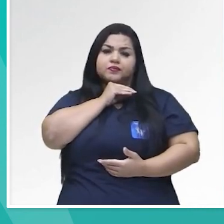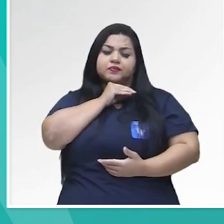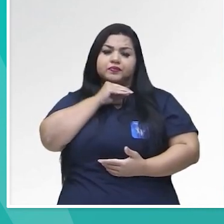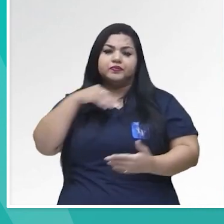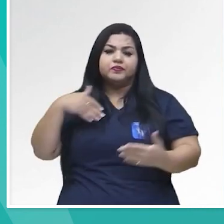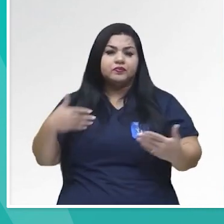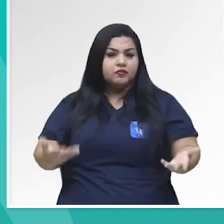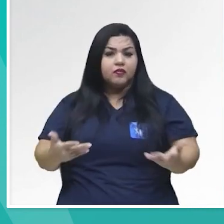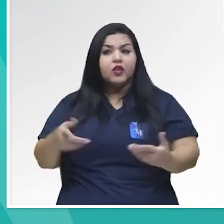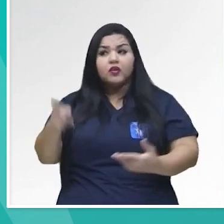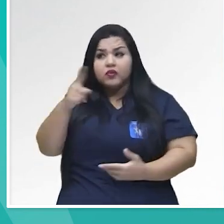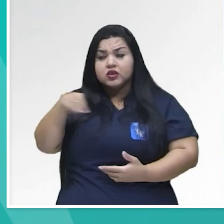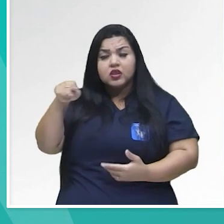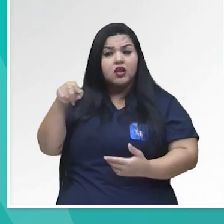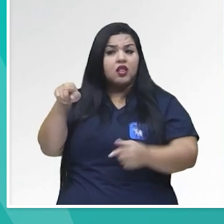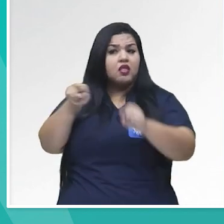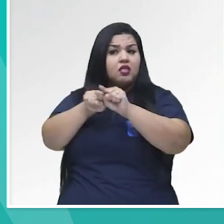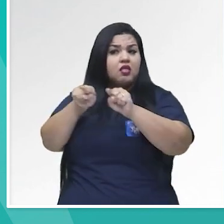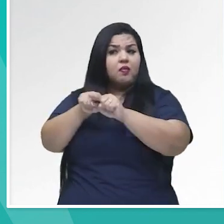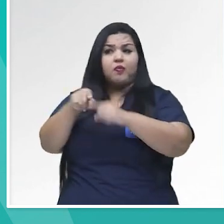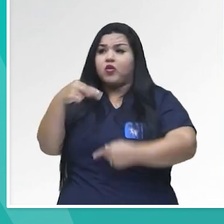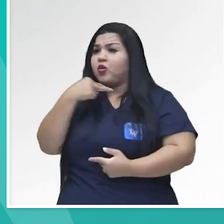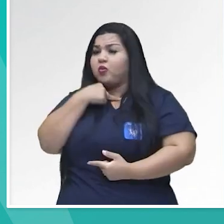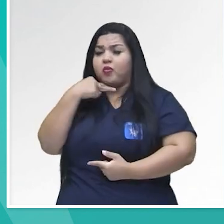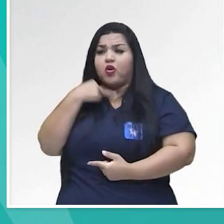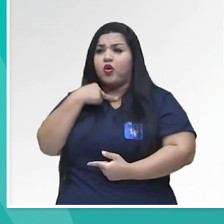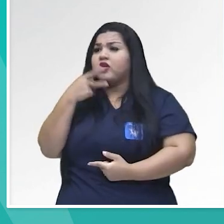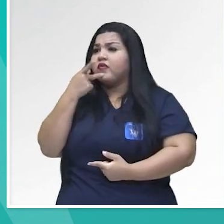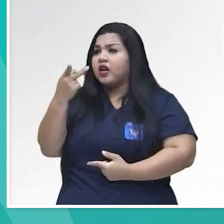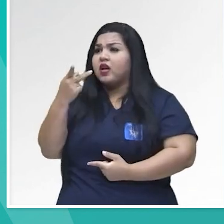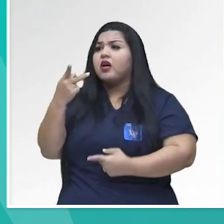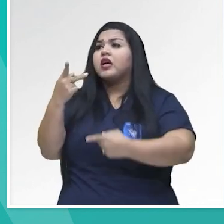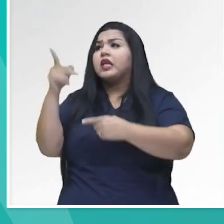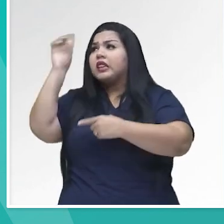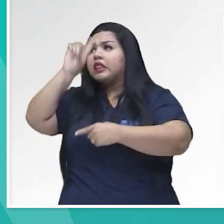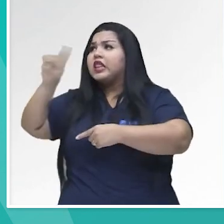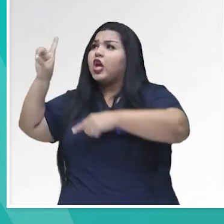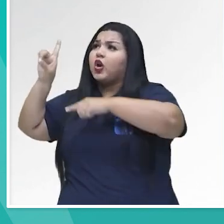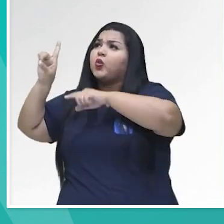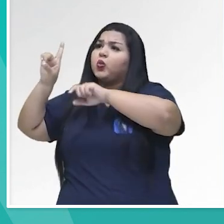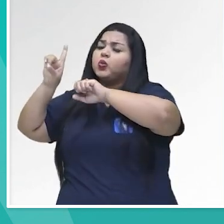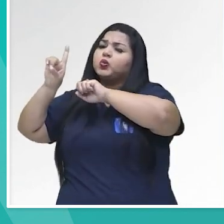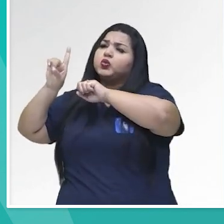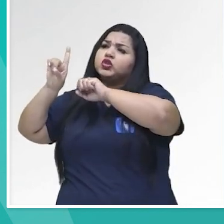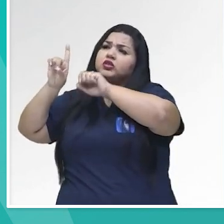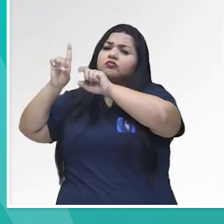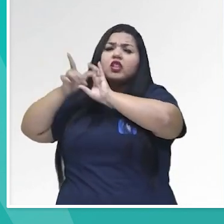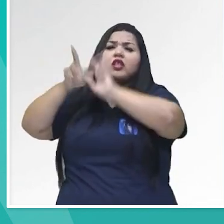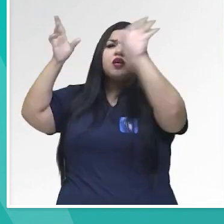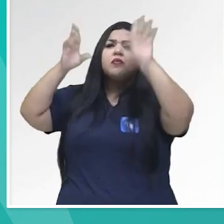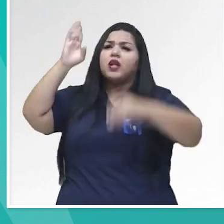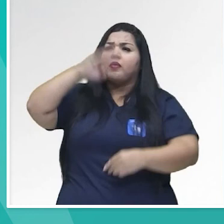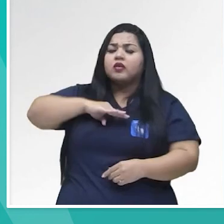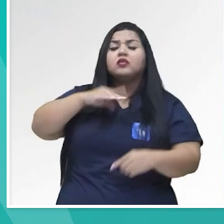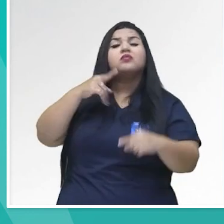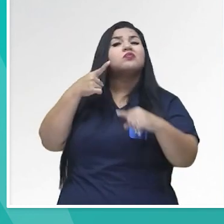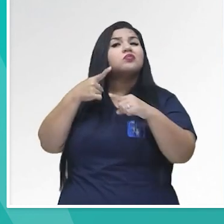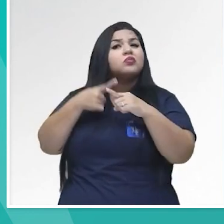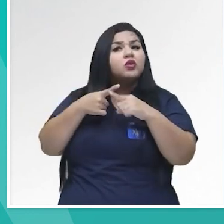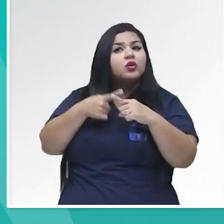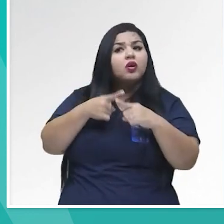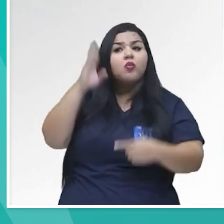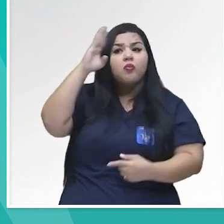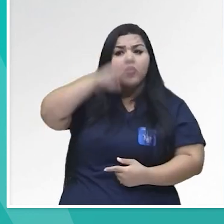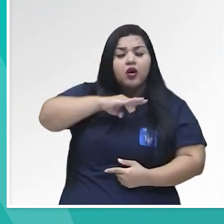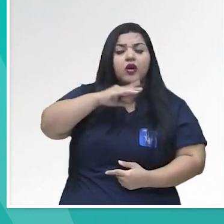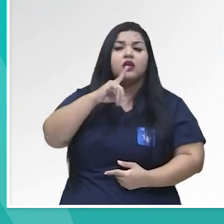E você também não pode falar que Deus permite toda a maldade, porque, na verdade, o mal só existe porque, na verdade, o